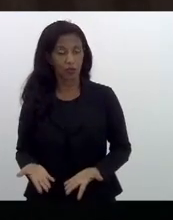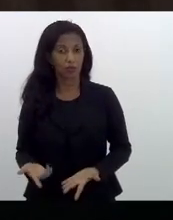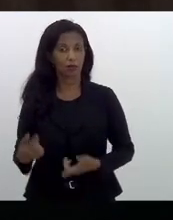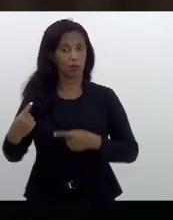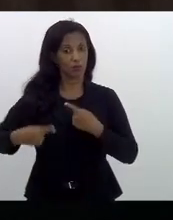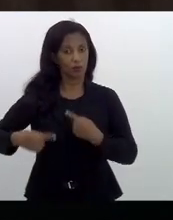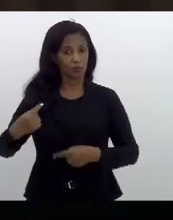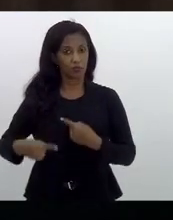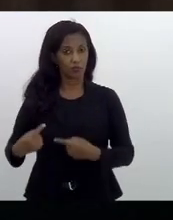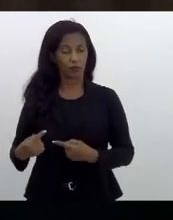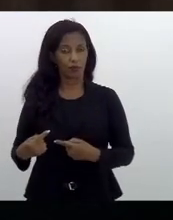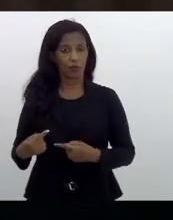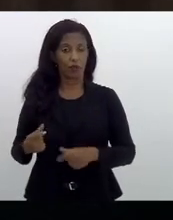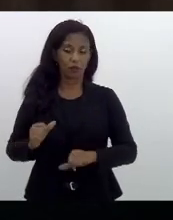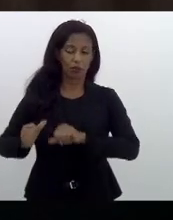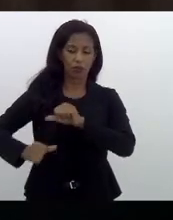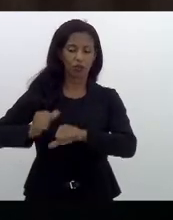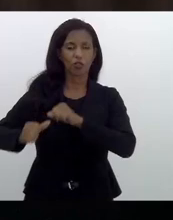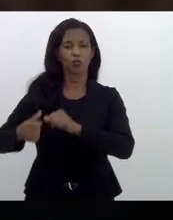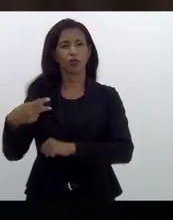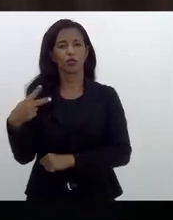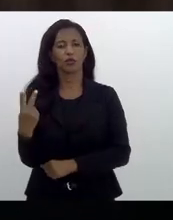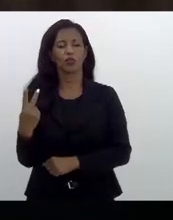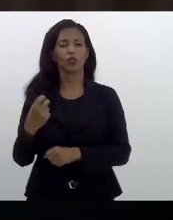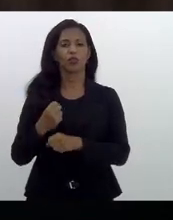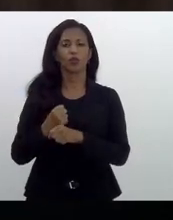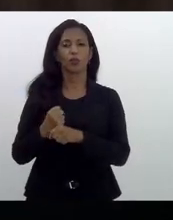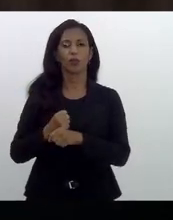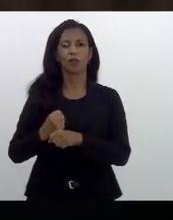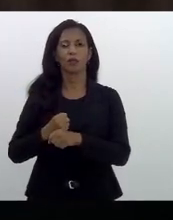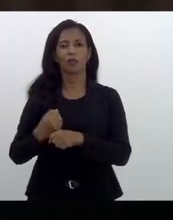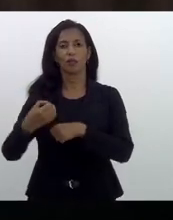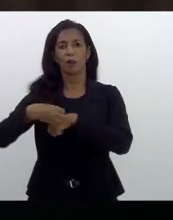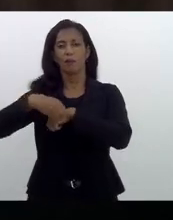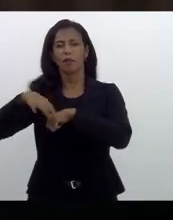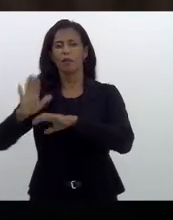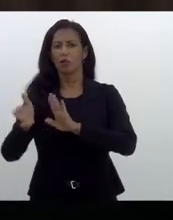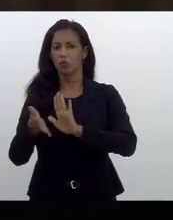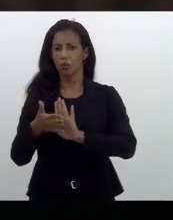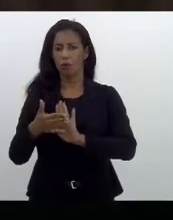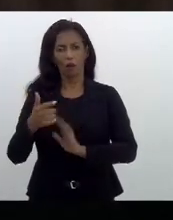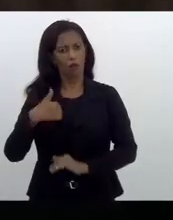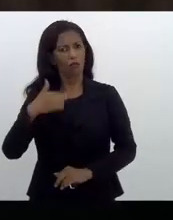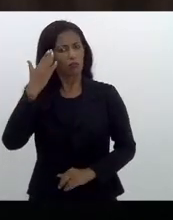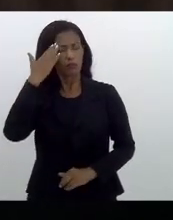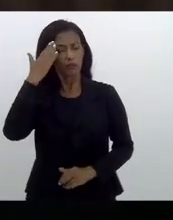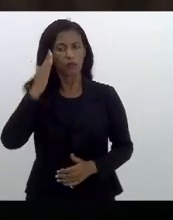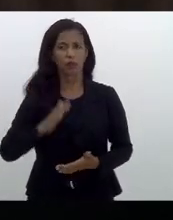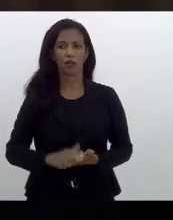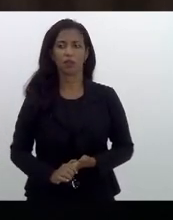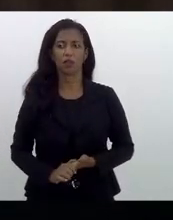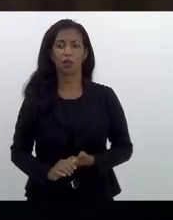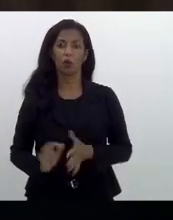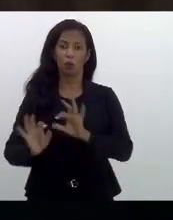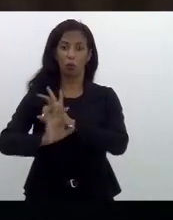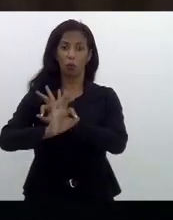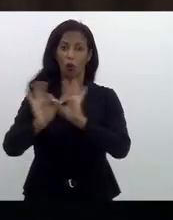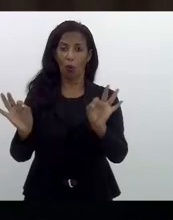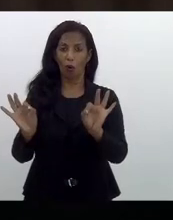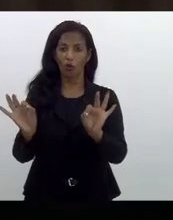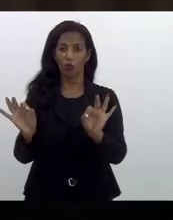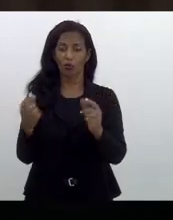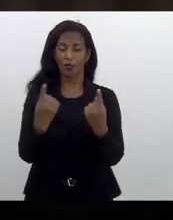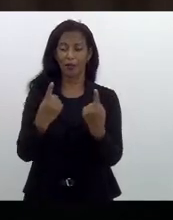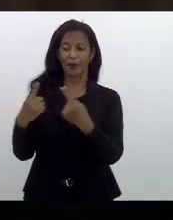política no transcurso desses dois anos o envio de uma mensagem sobre a pauta eu entendo que como ótimo inimigo do bom